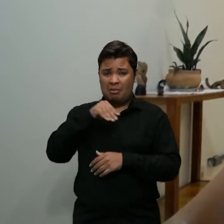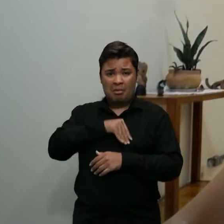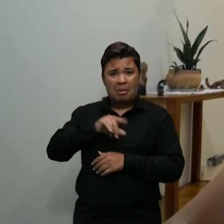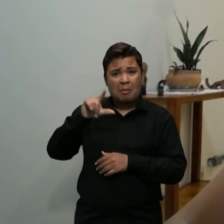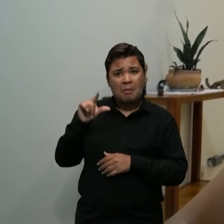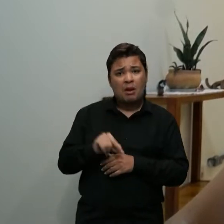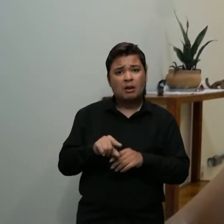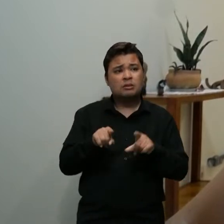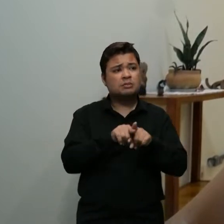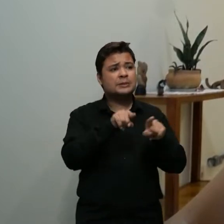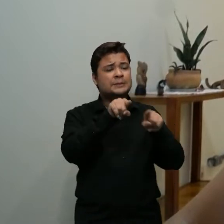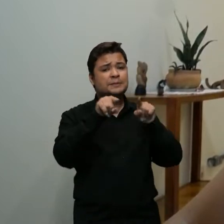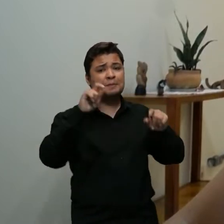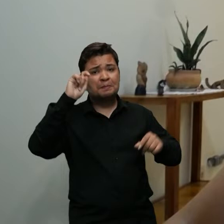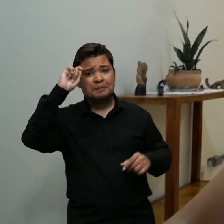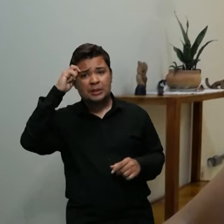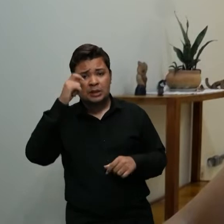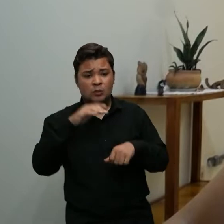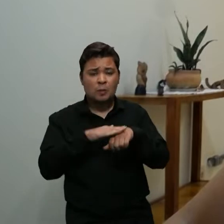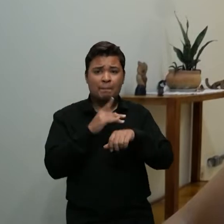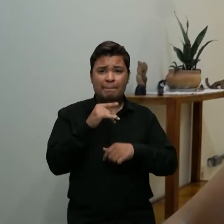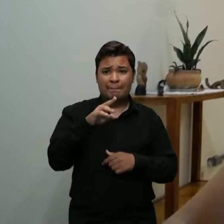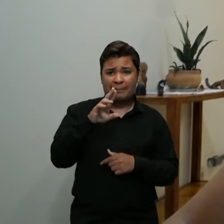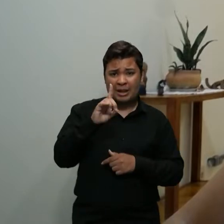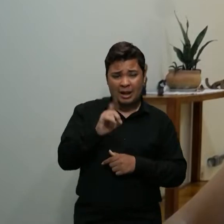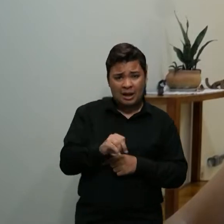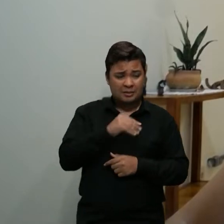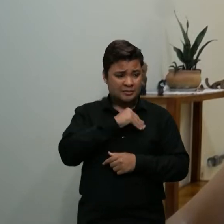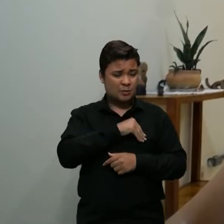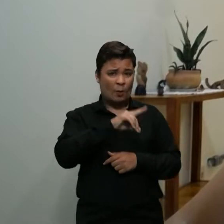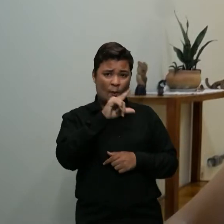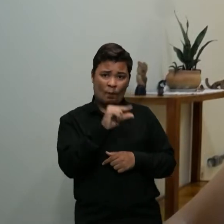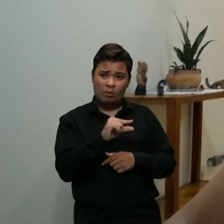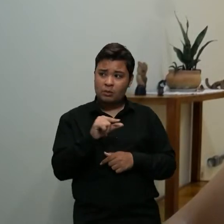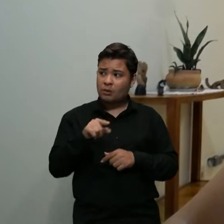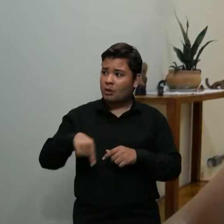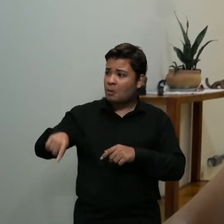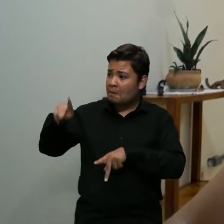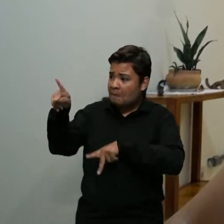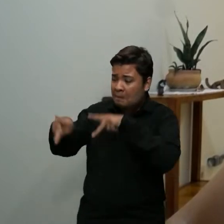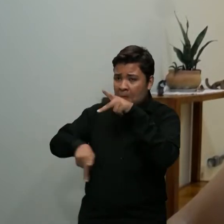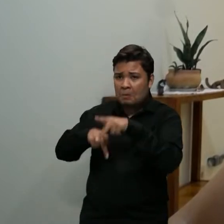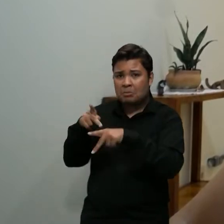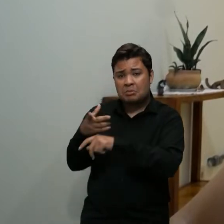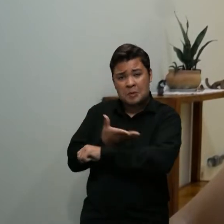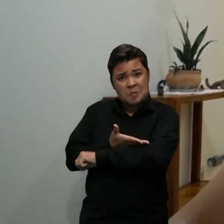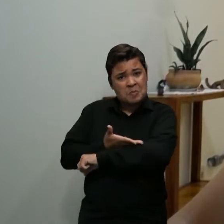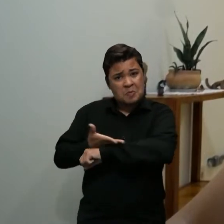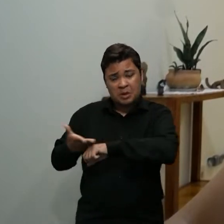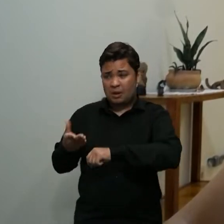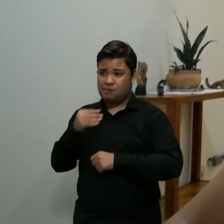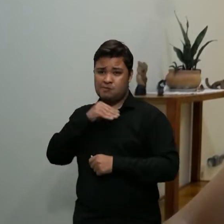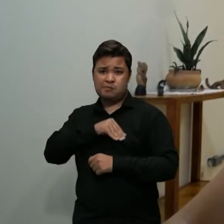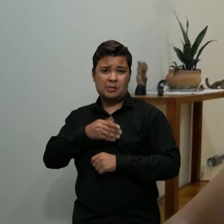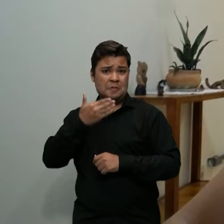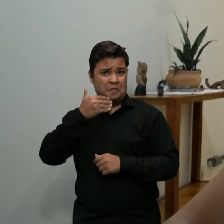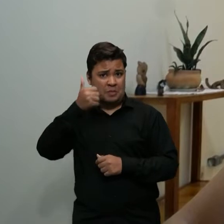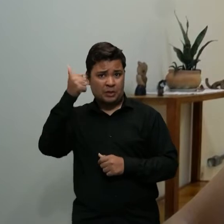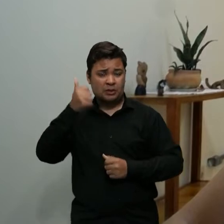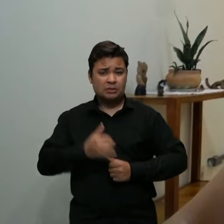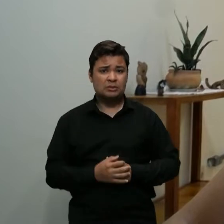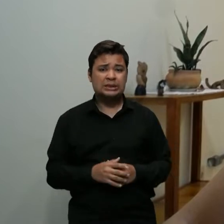em relação à população branca. E se a gente olha para esse contexto em relação às